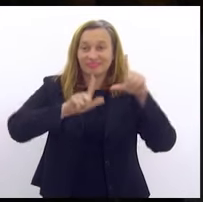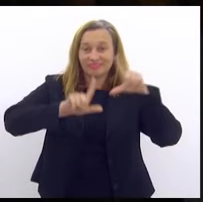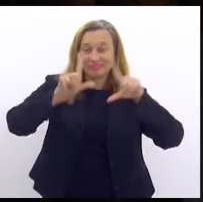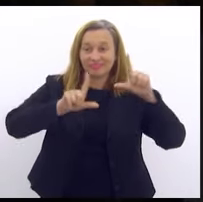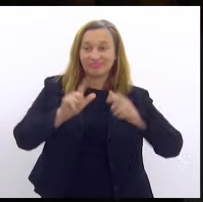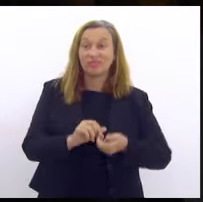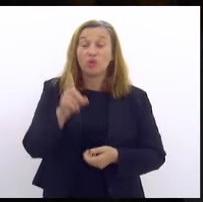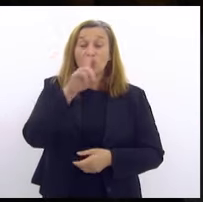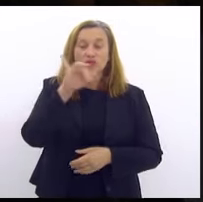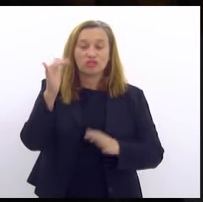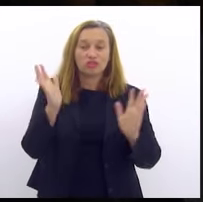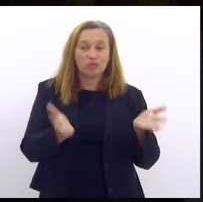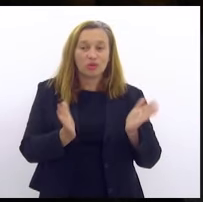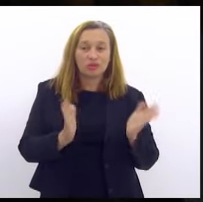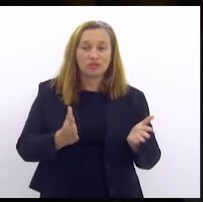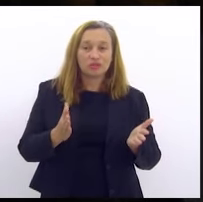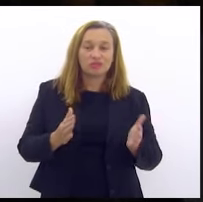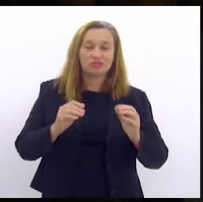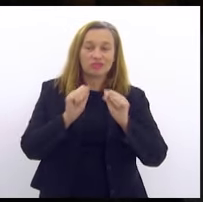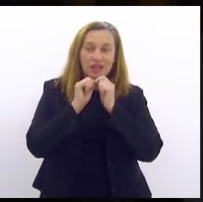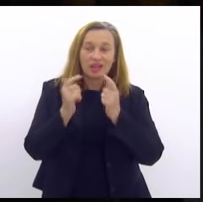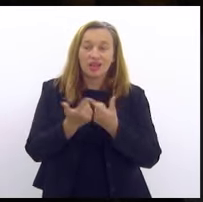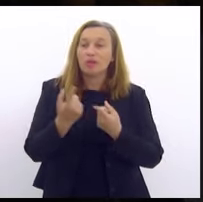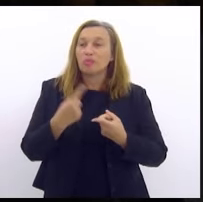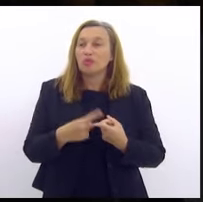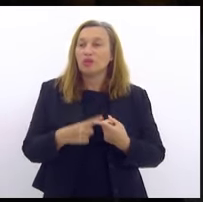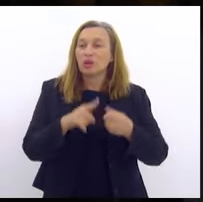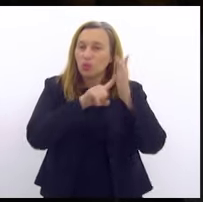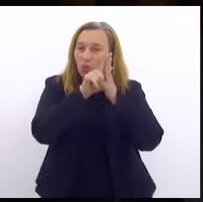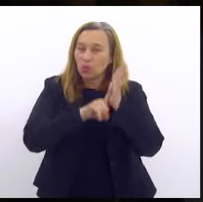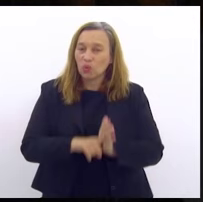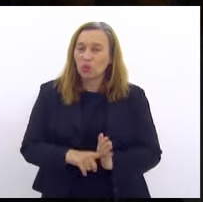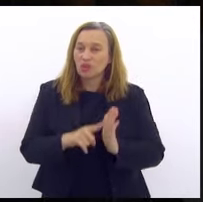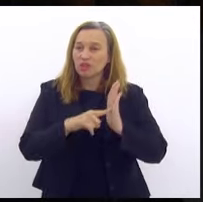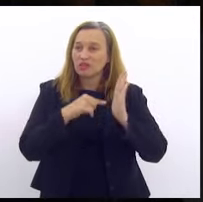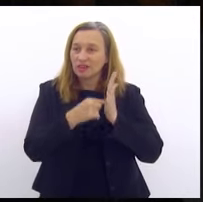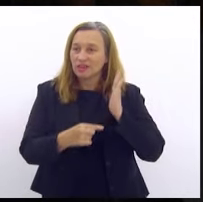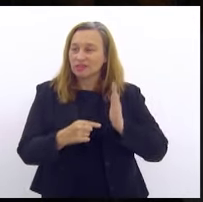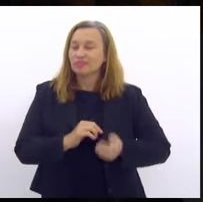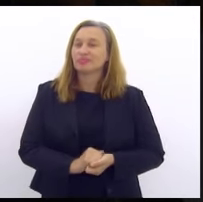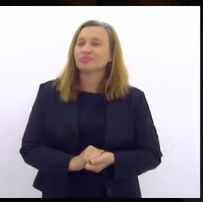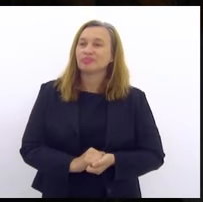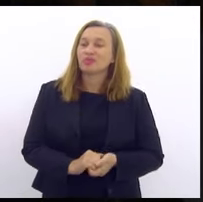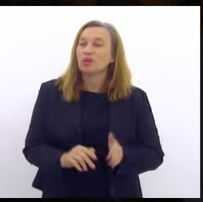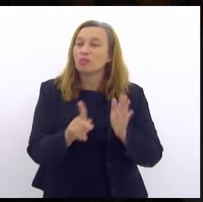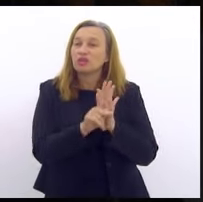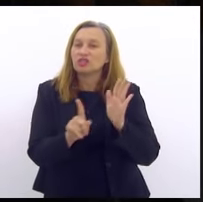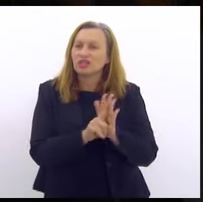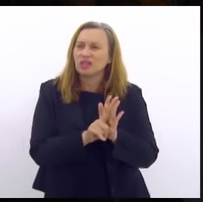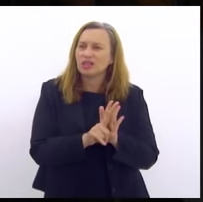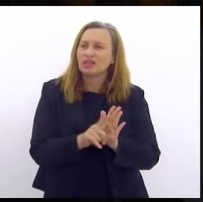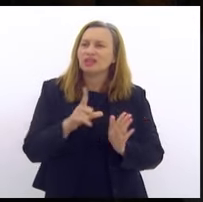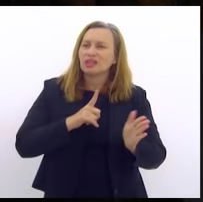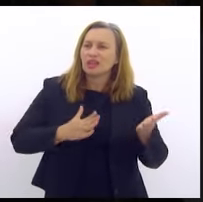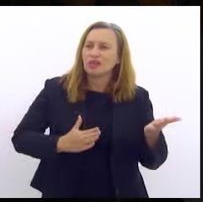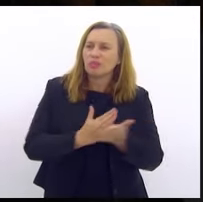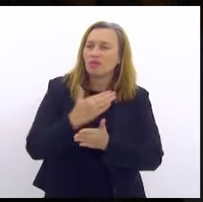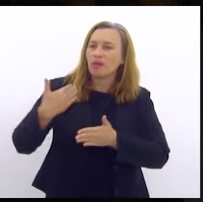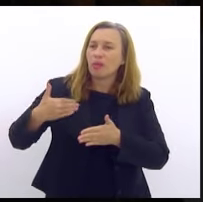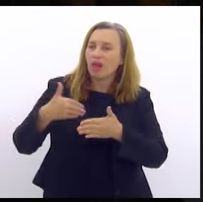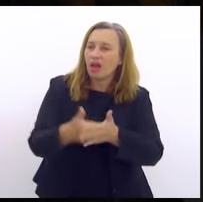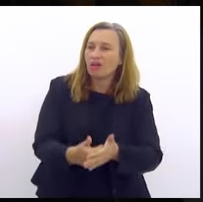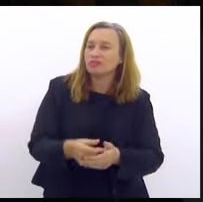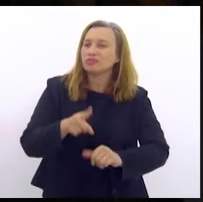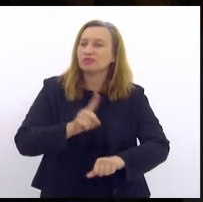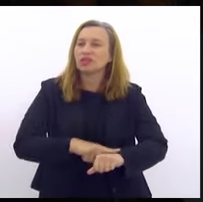Hoje foi um dia importante aqui na Assembleia Legislativa porque foi um dia de análise de vetos, de projetos de lei que a gente tem aprovado ao longo do tempo e que